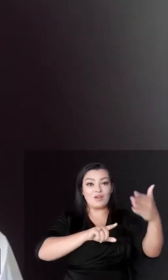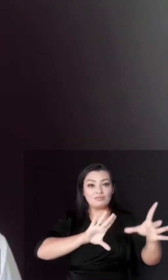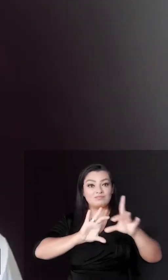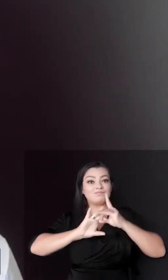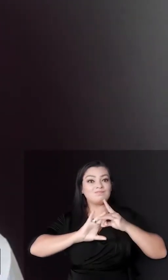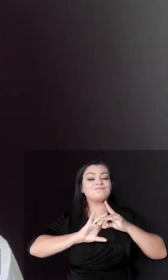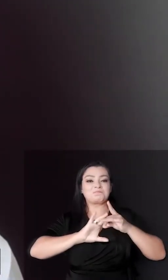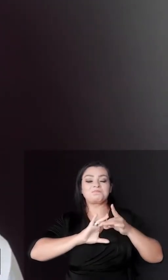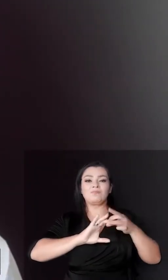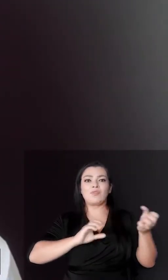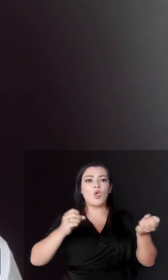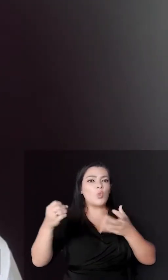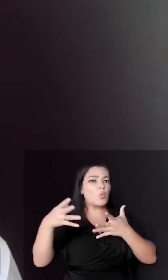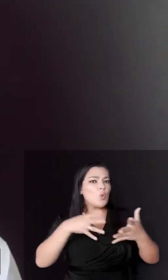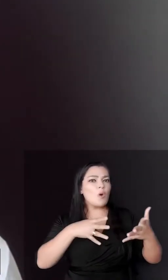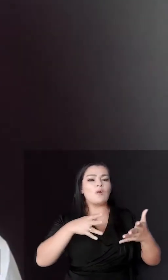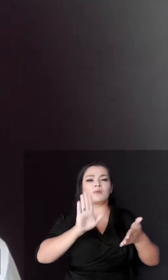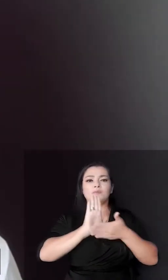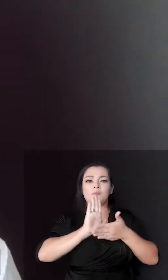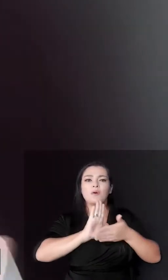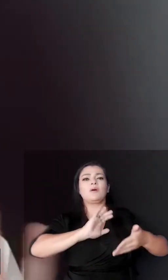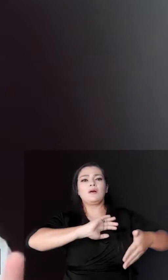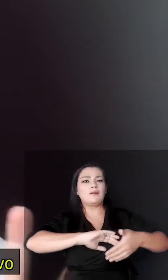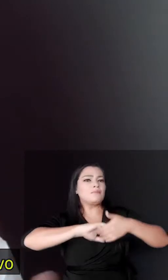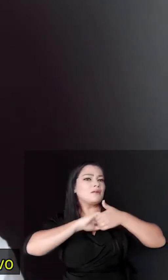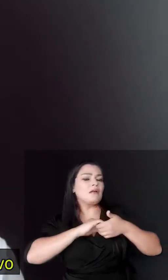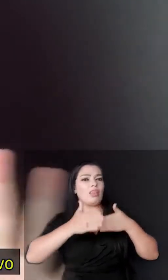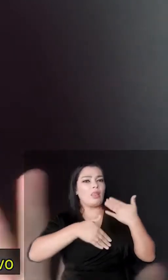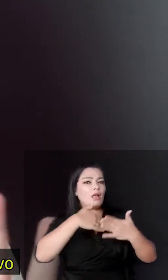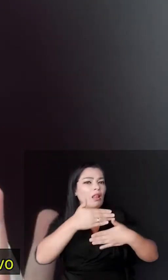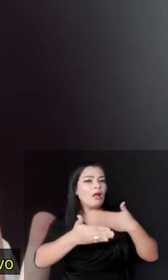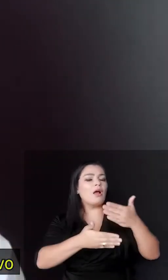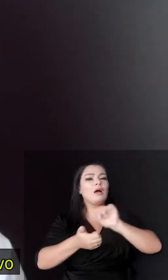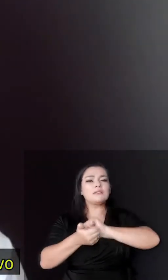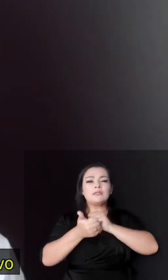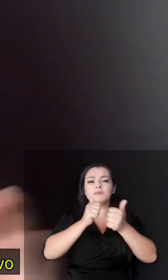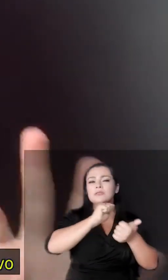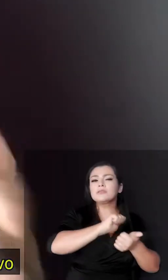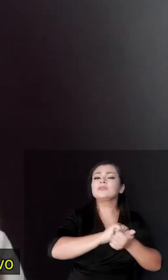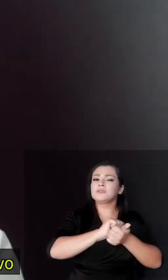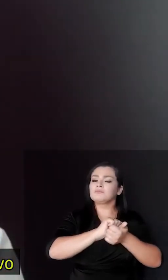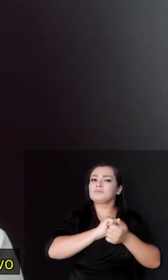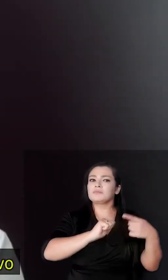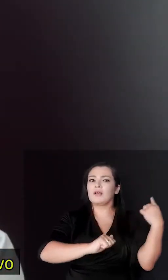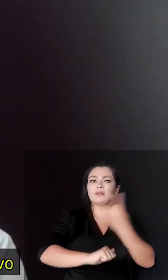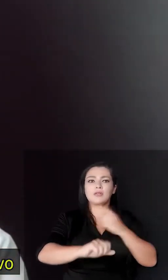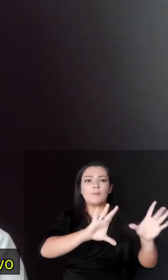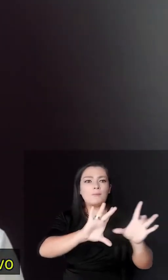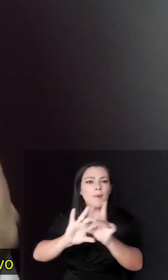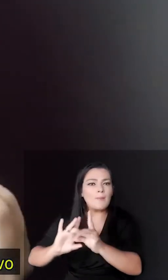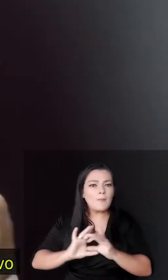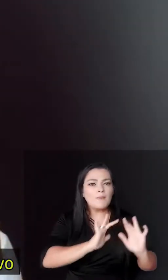externo. Novas propostas de parceria externa foram surgindo ao longo do exercício de adaptação, criando entrelaços